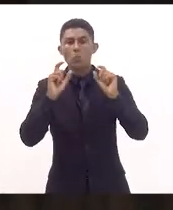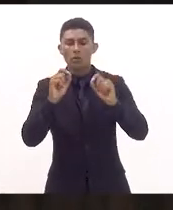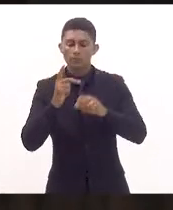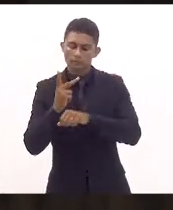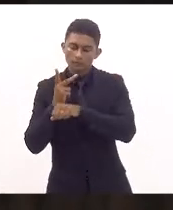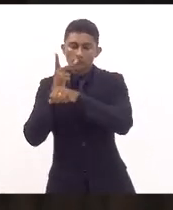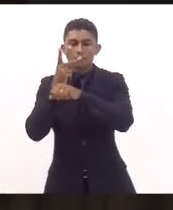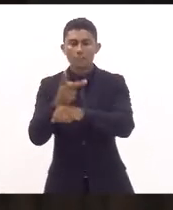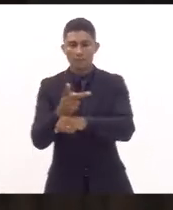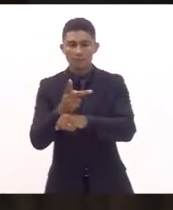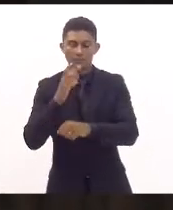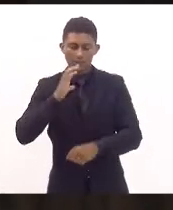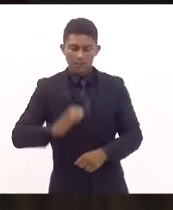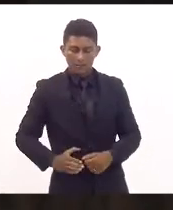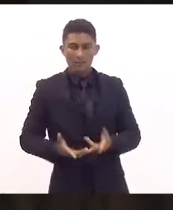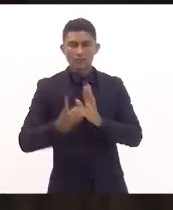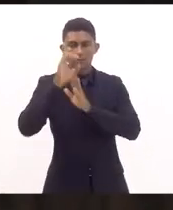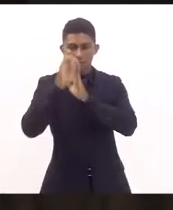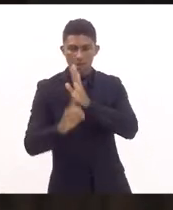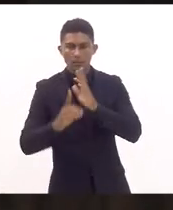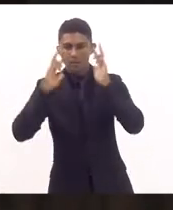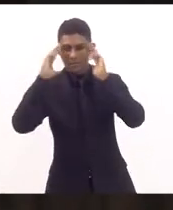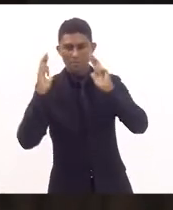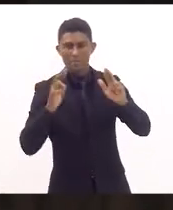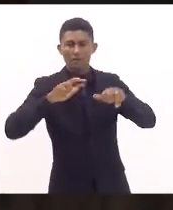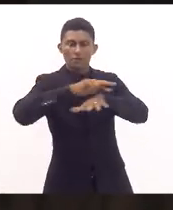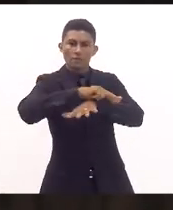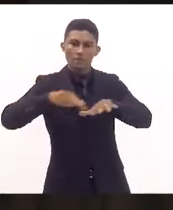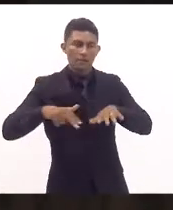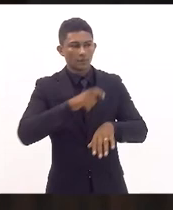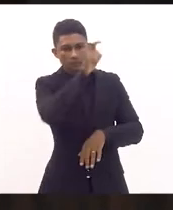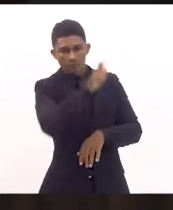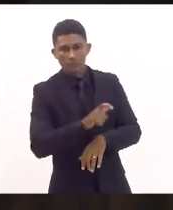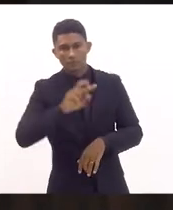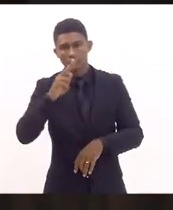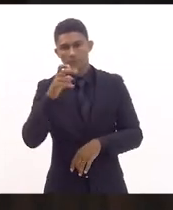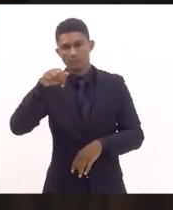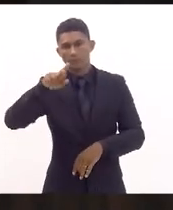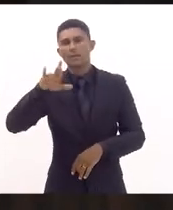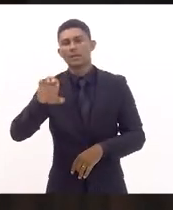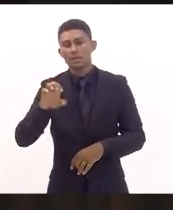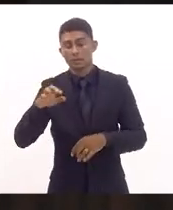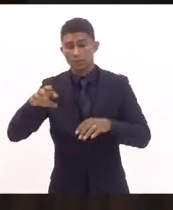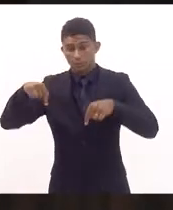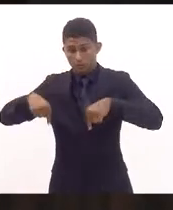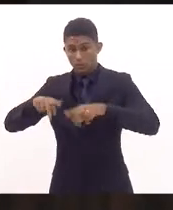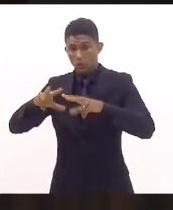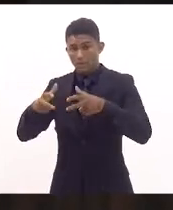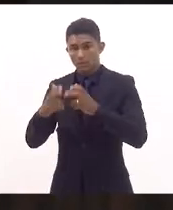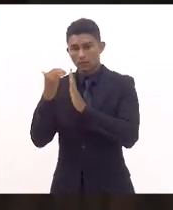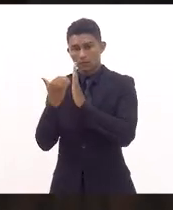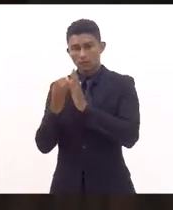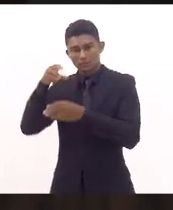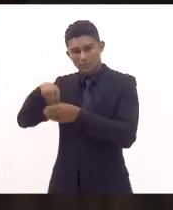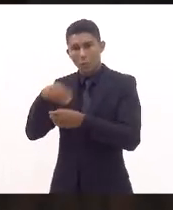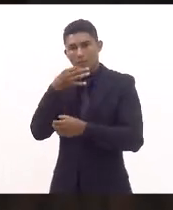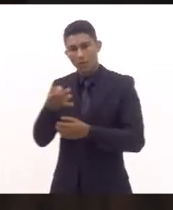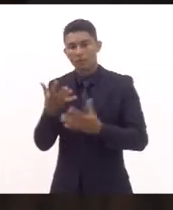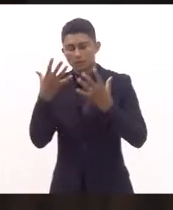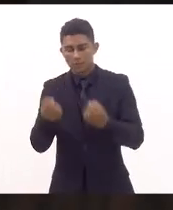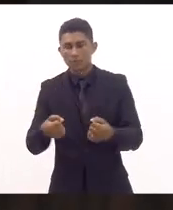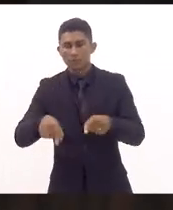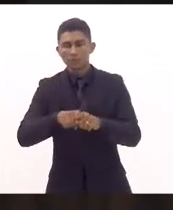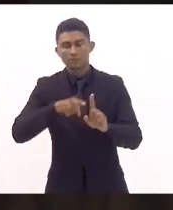prêmio Cidadania, Direito e Respeito à Diversidade ao senhor Henrique Rabelo de Carvalho. Parecido da Comissão de Normas Internas e Proposições Externas, favorável,